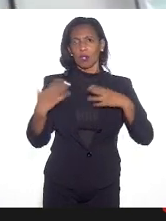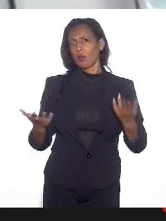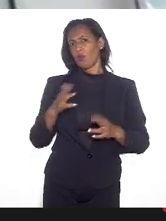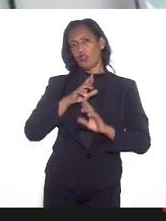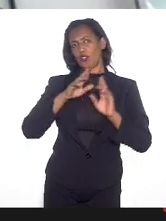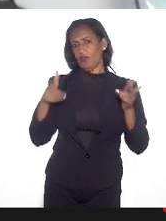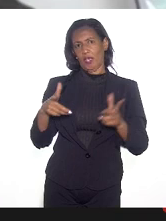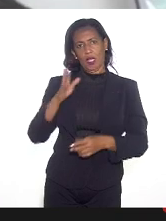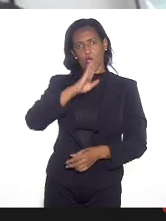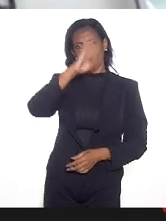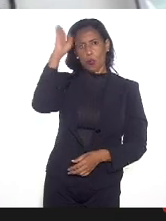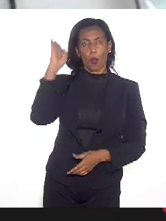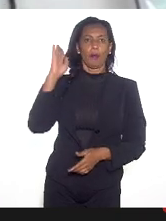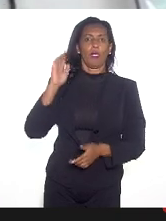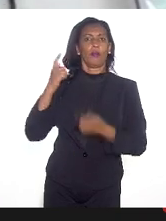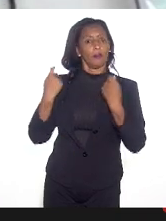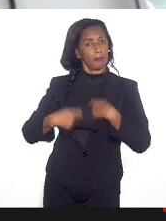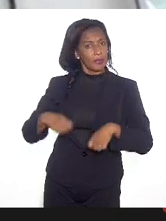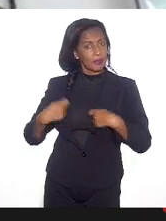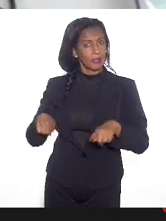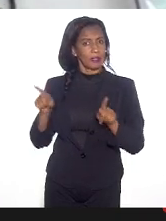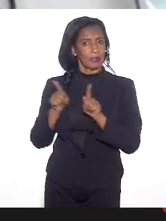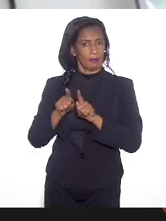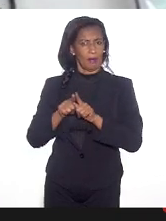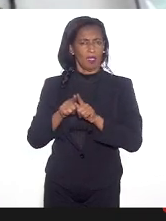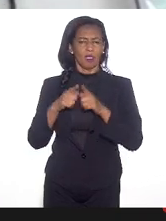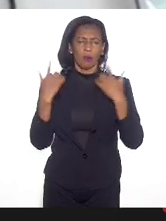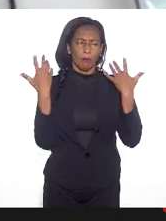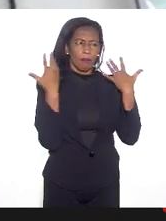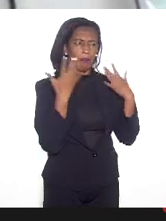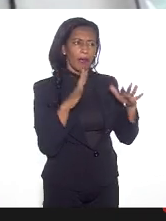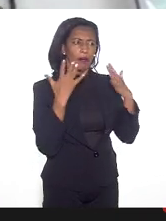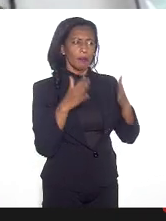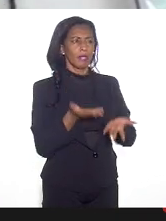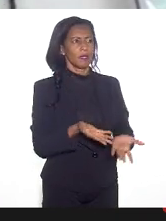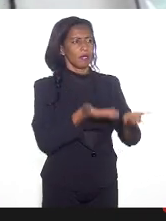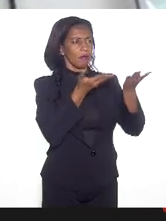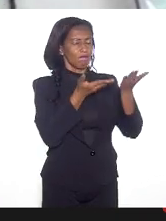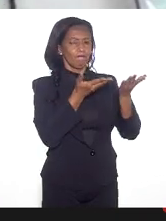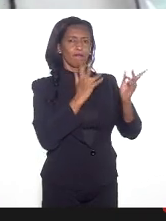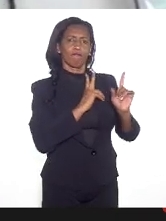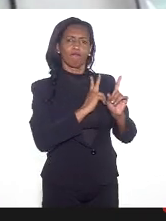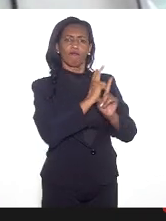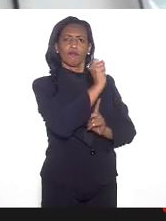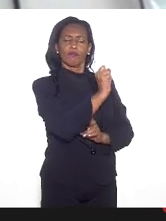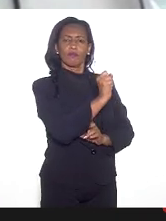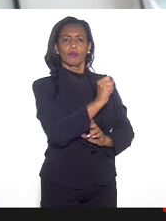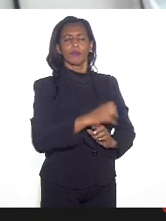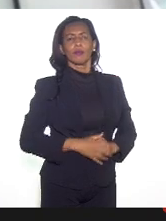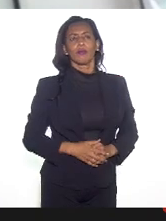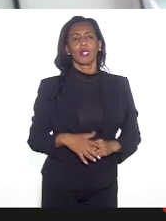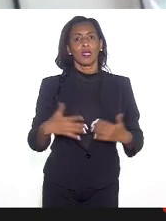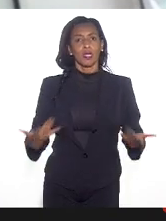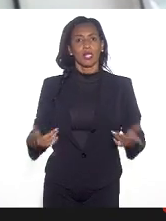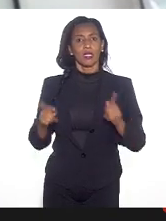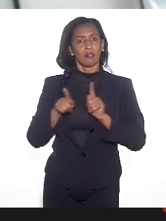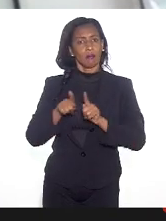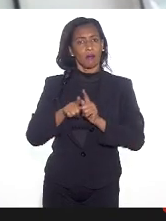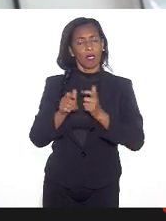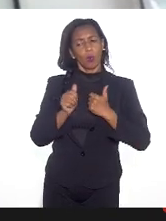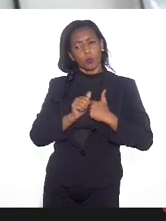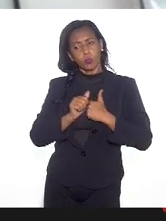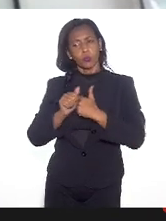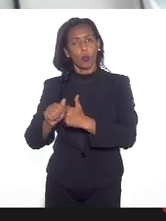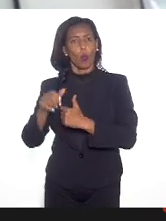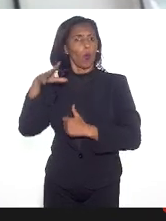concursos do Bombeiros que estão em aberto. Então, parabenizar a diligência de Vossa Excelência, uma grande conquista, e dar seguimento, ouvindo